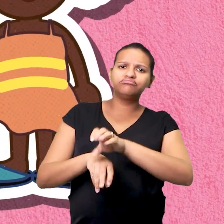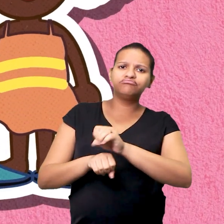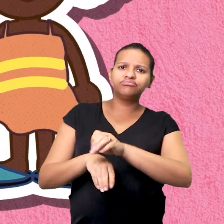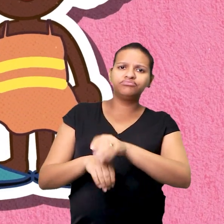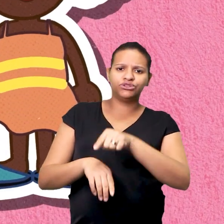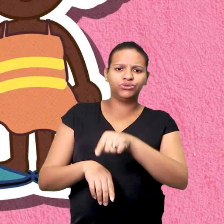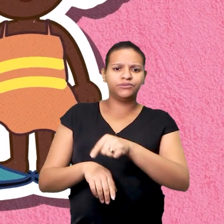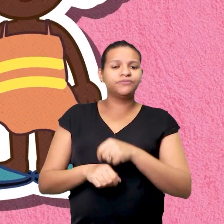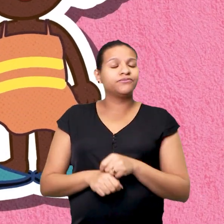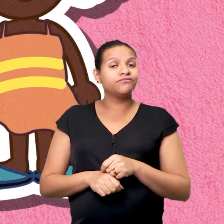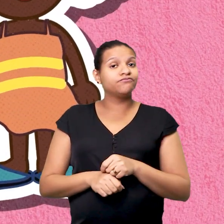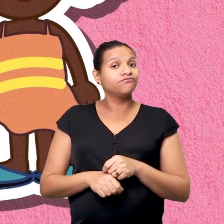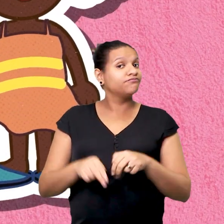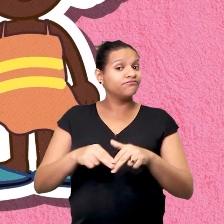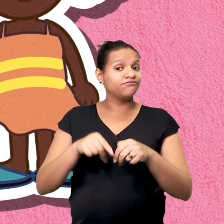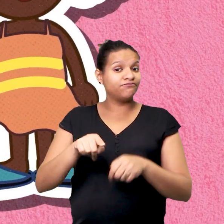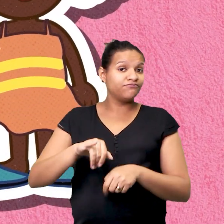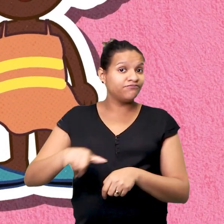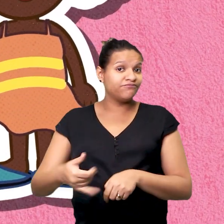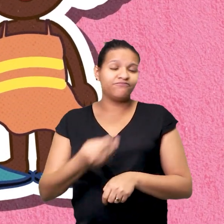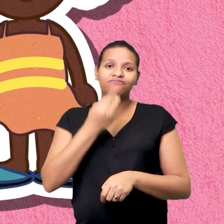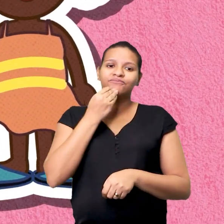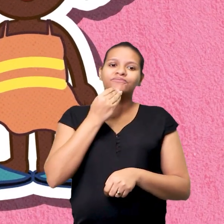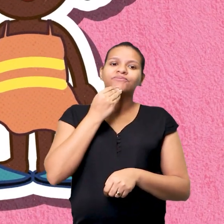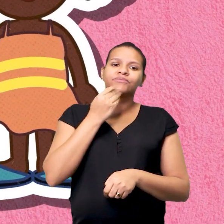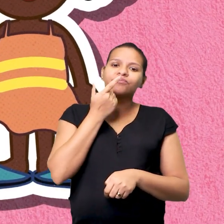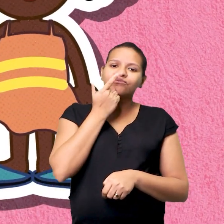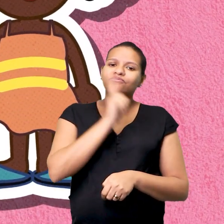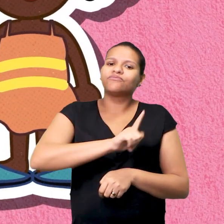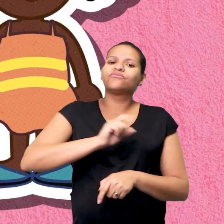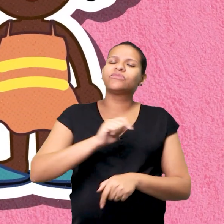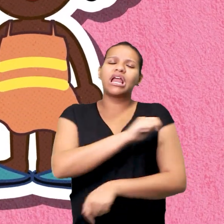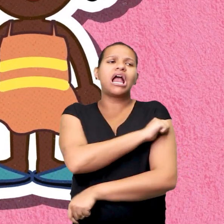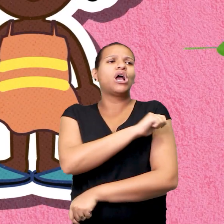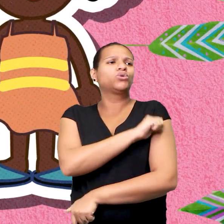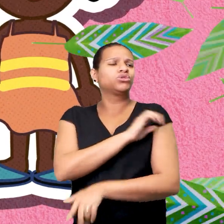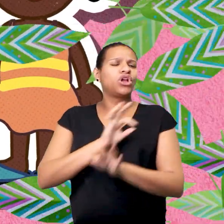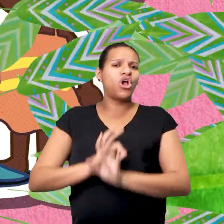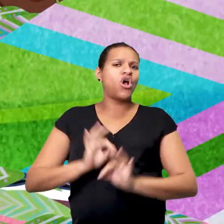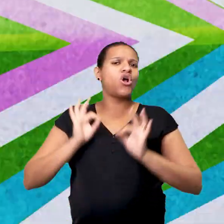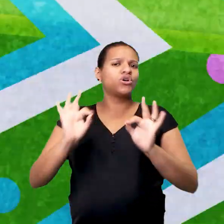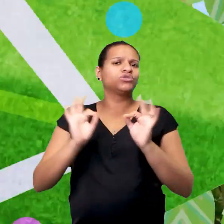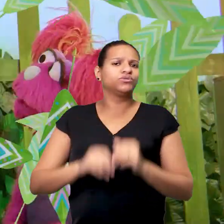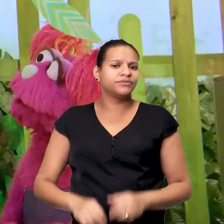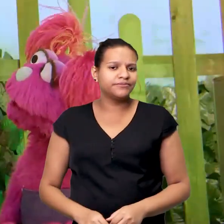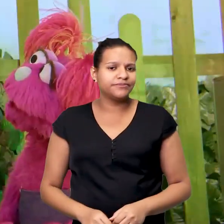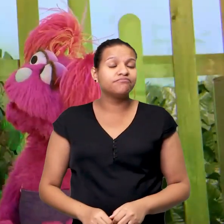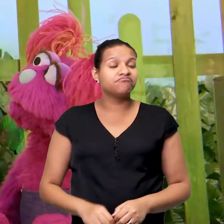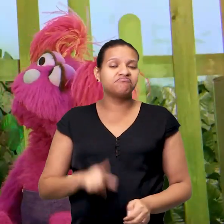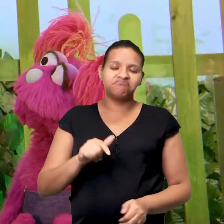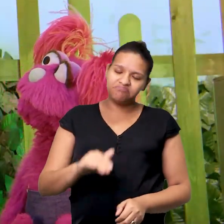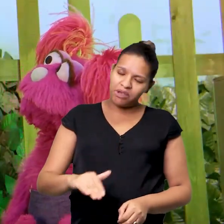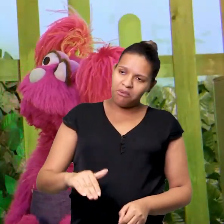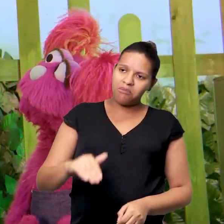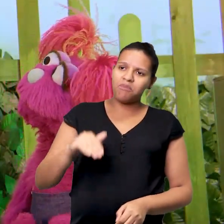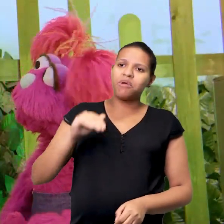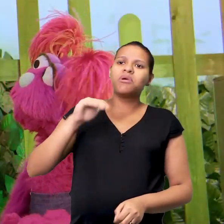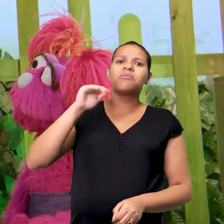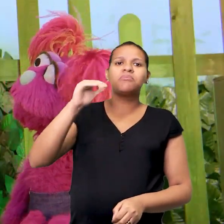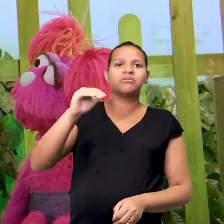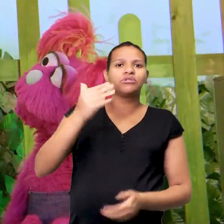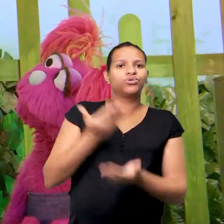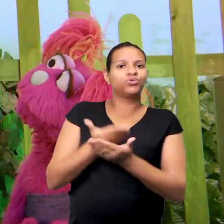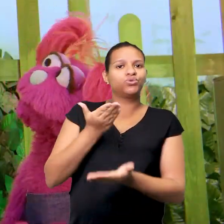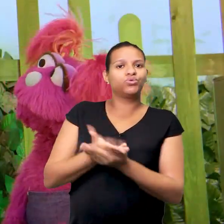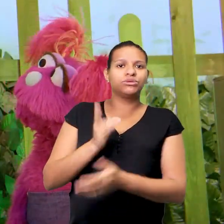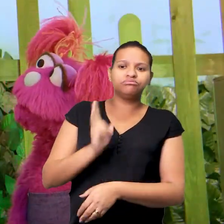Conceição aproveitou essa oportunidade e se tornou uma ótima aluna. Já adulta, ela não parou